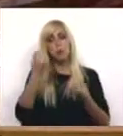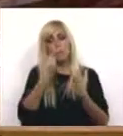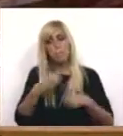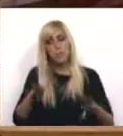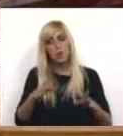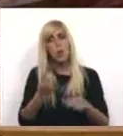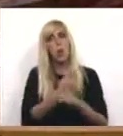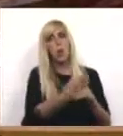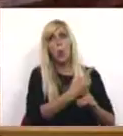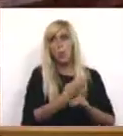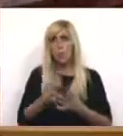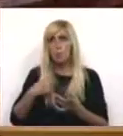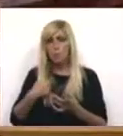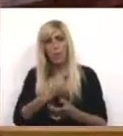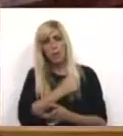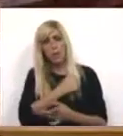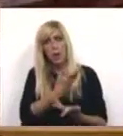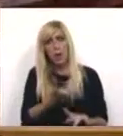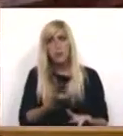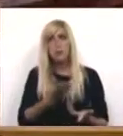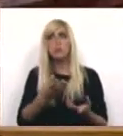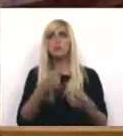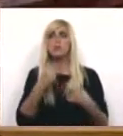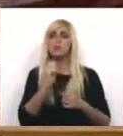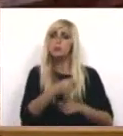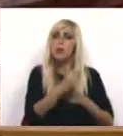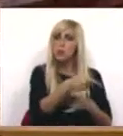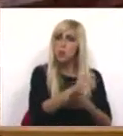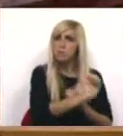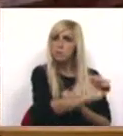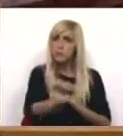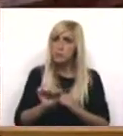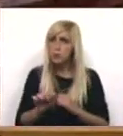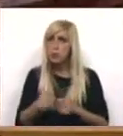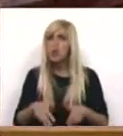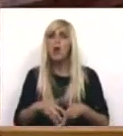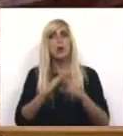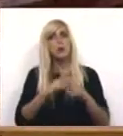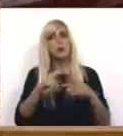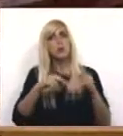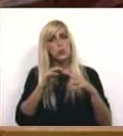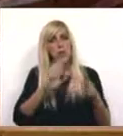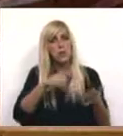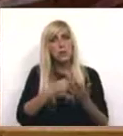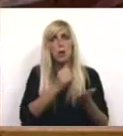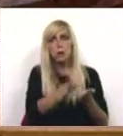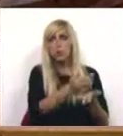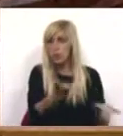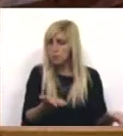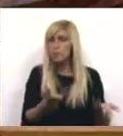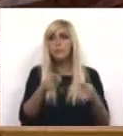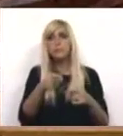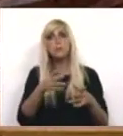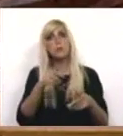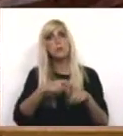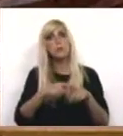bens, incluindo as próprias habitações, as suas culturas e as infraestruturas que lhe davam suporte. Hoje, interessa olhar